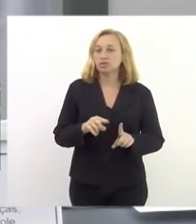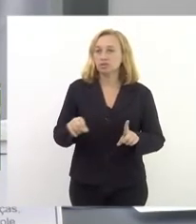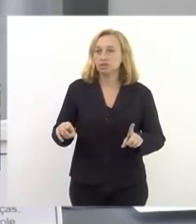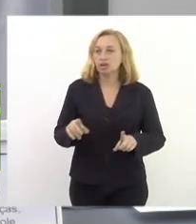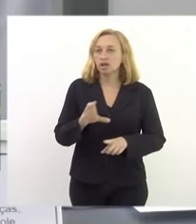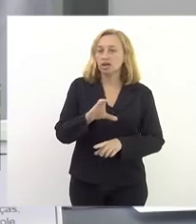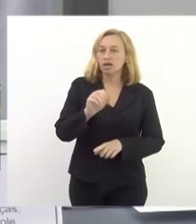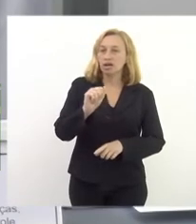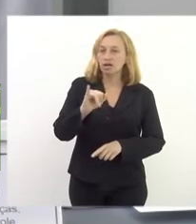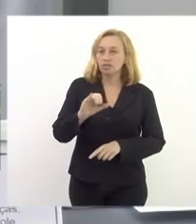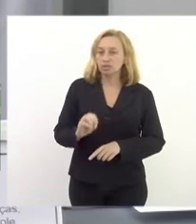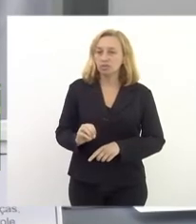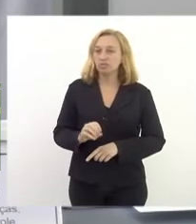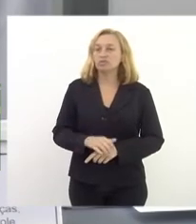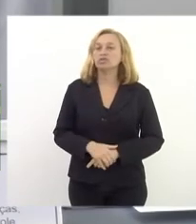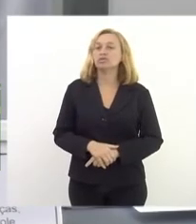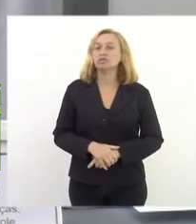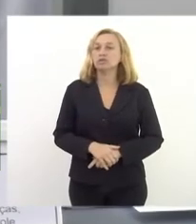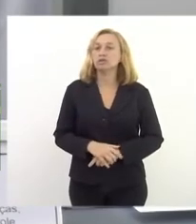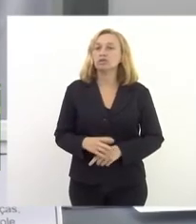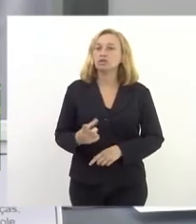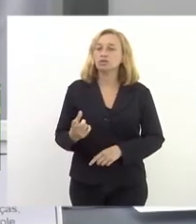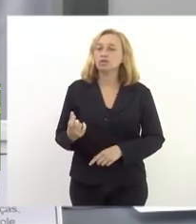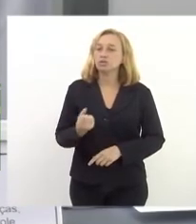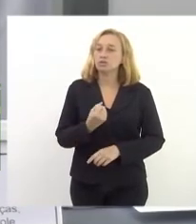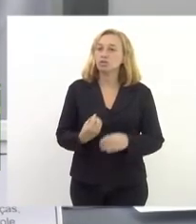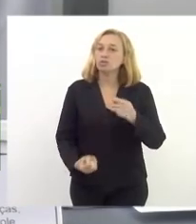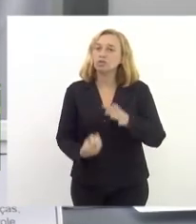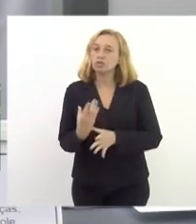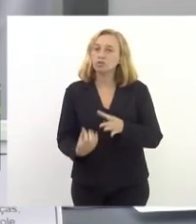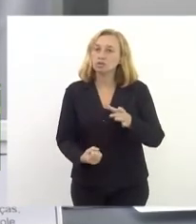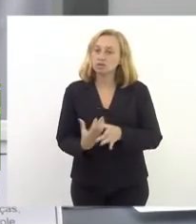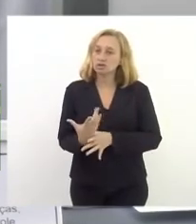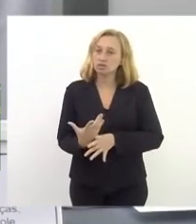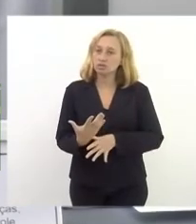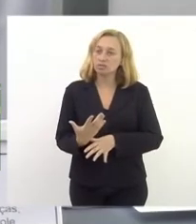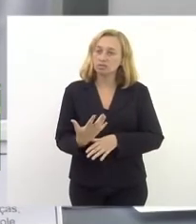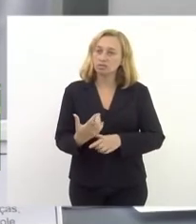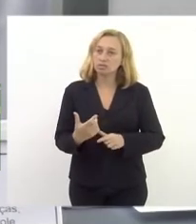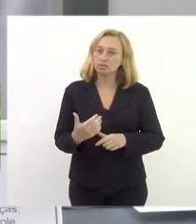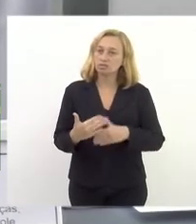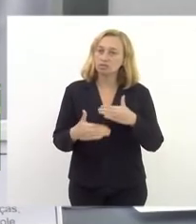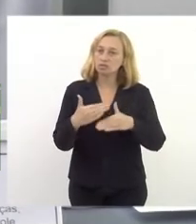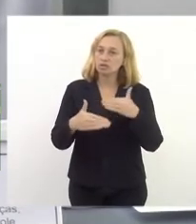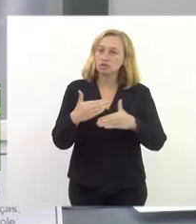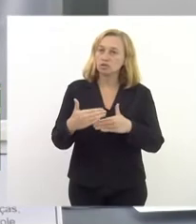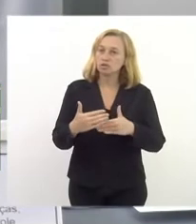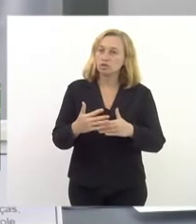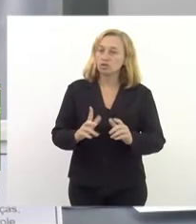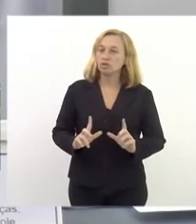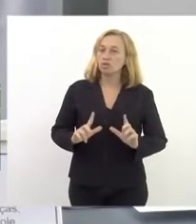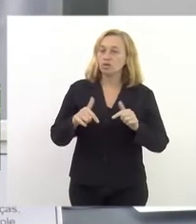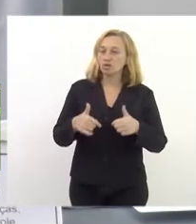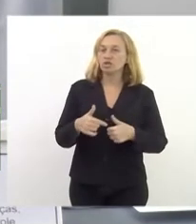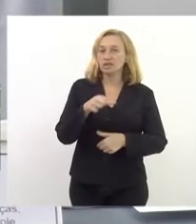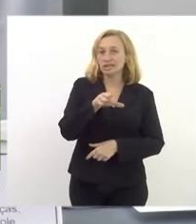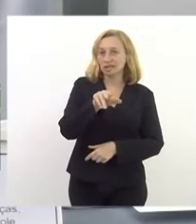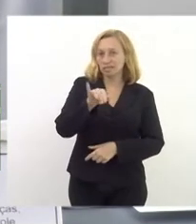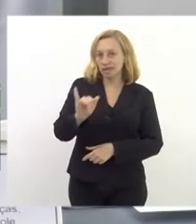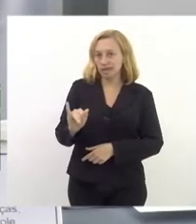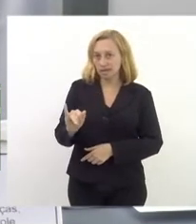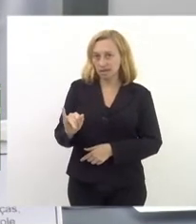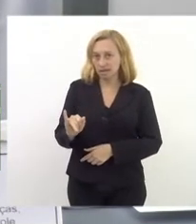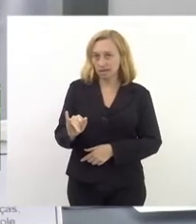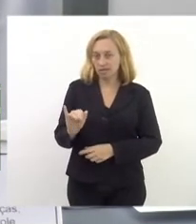câmbio e pelo aumento da produção. E concluímos que o efeito CPI, isto é,